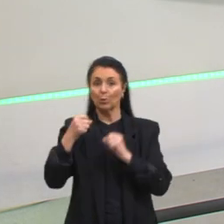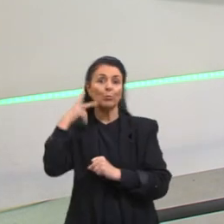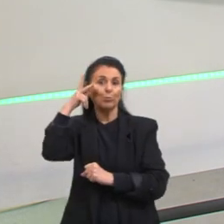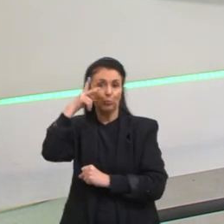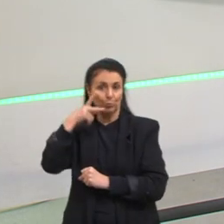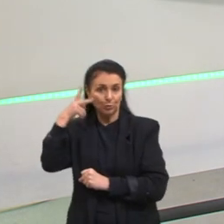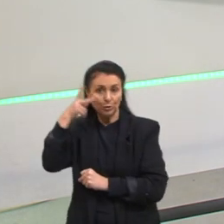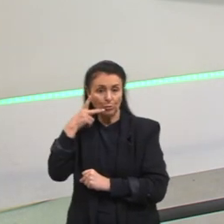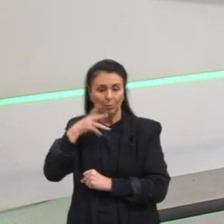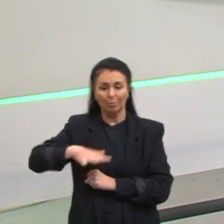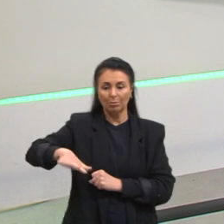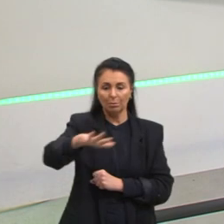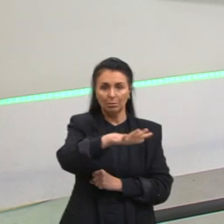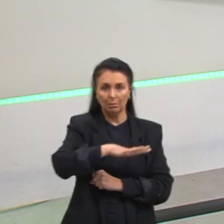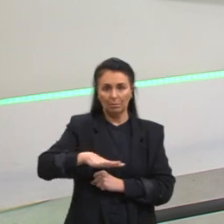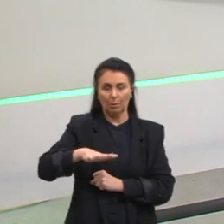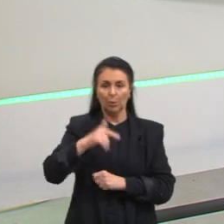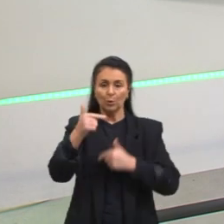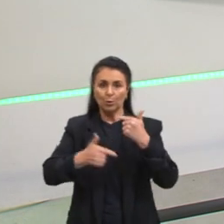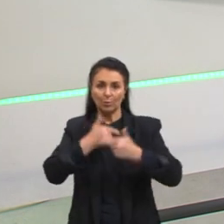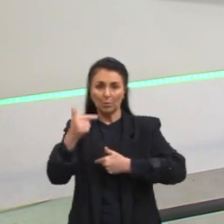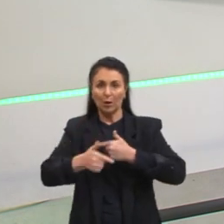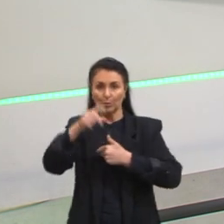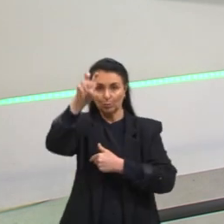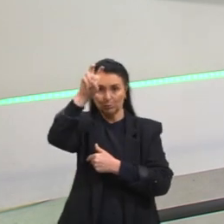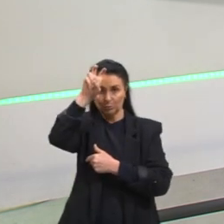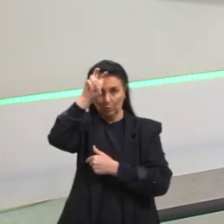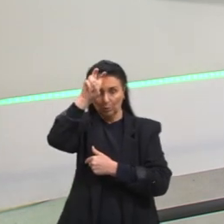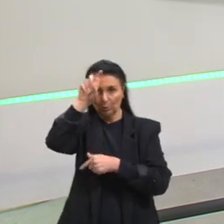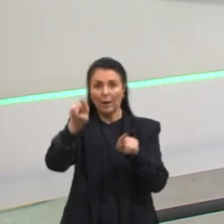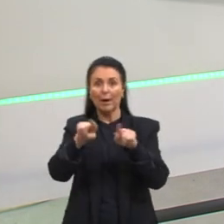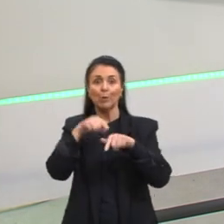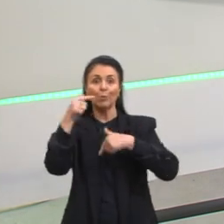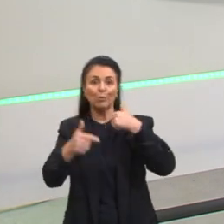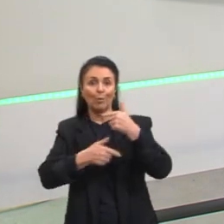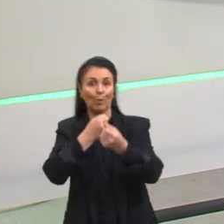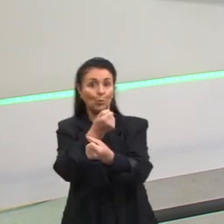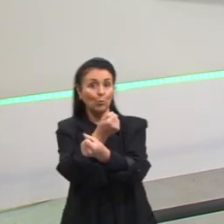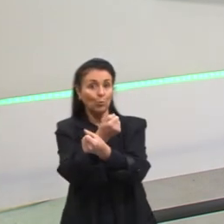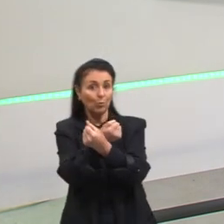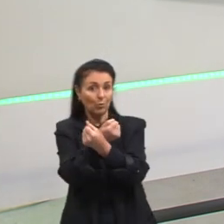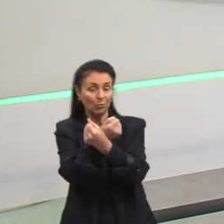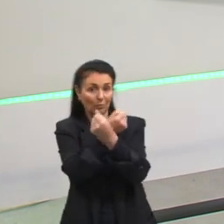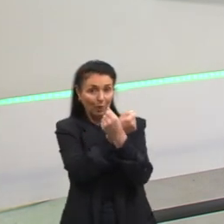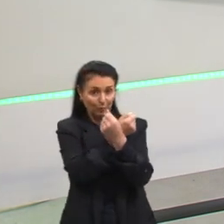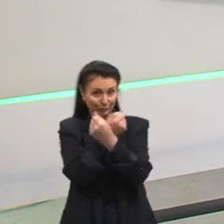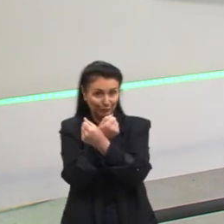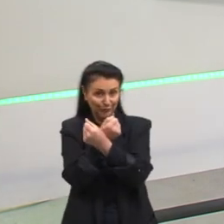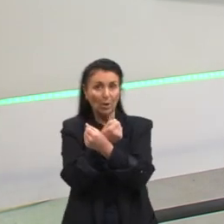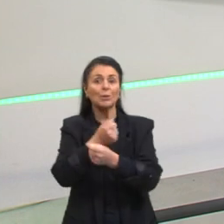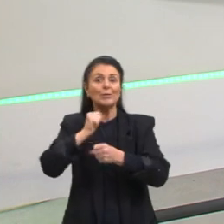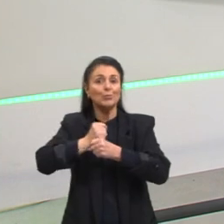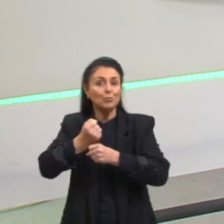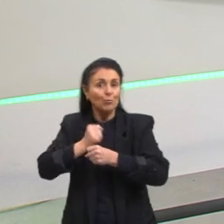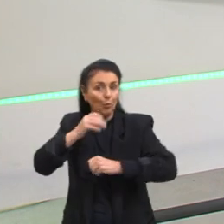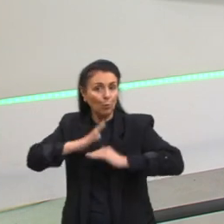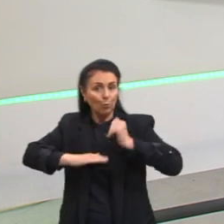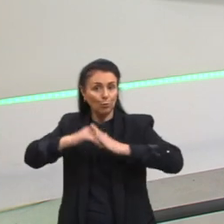político nessa região e o trabalho do Egito era um trabalho escravo ao construir as suas pirâmides